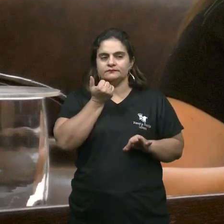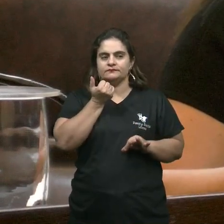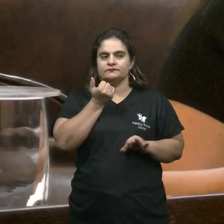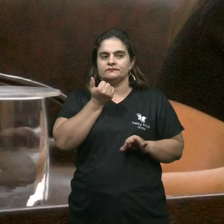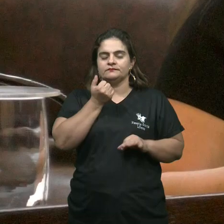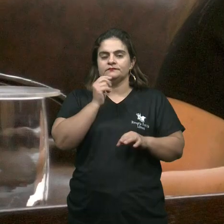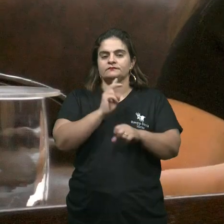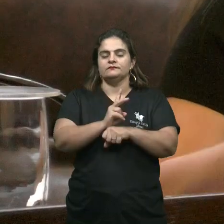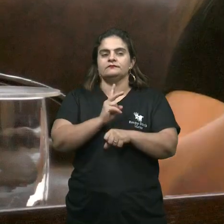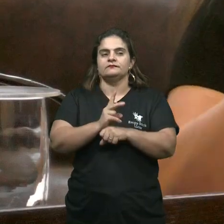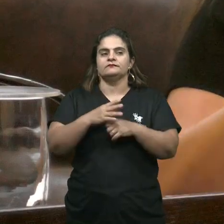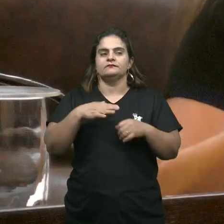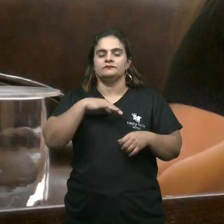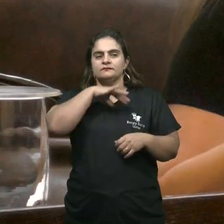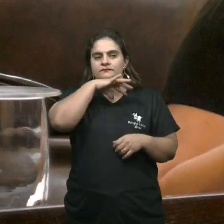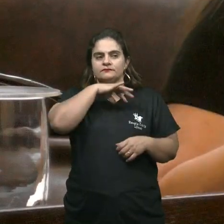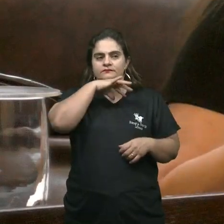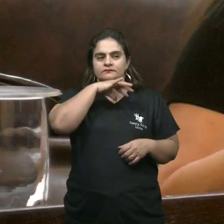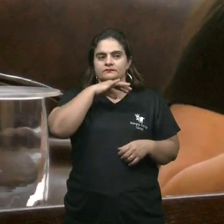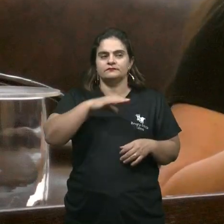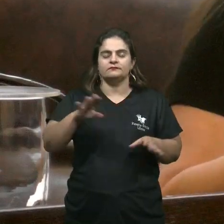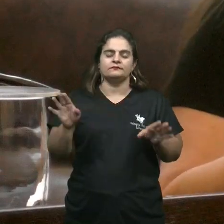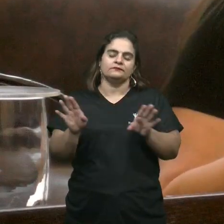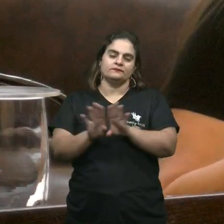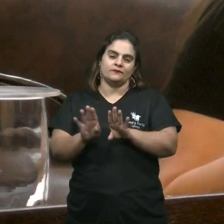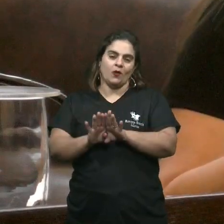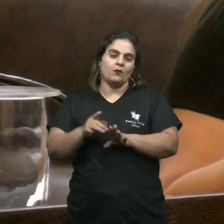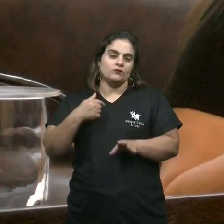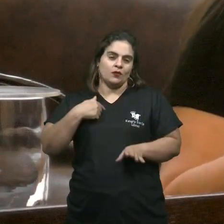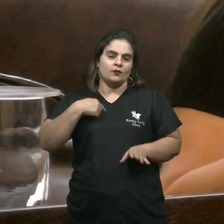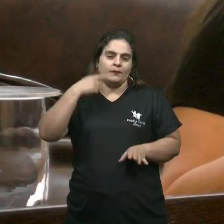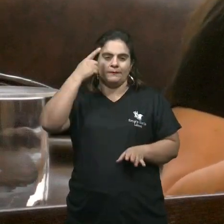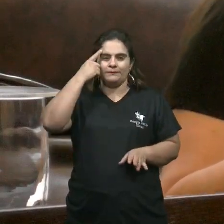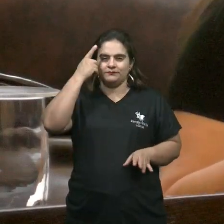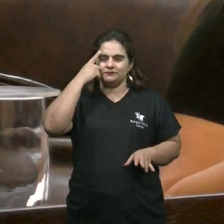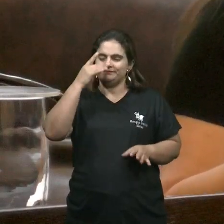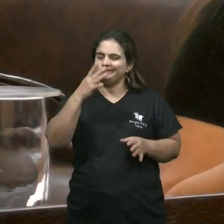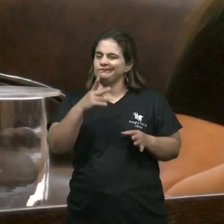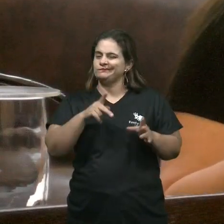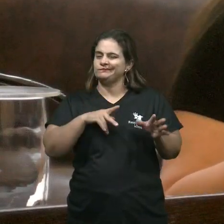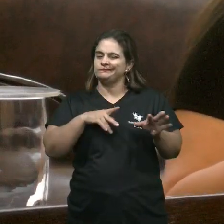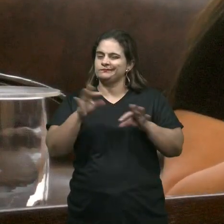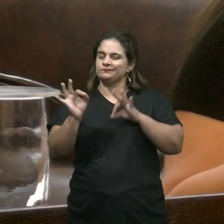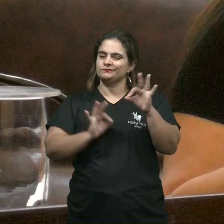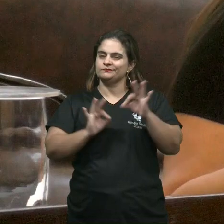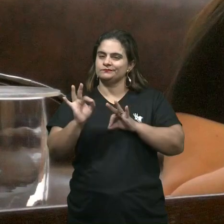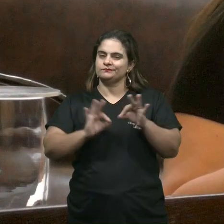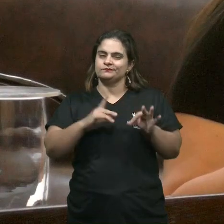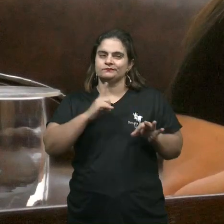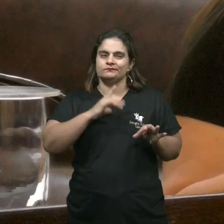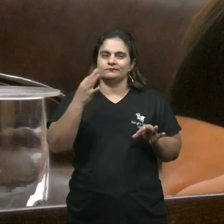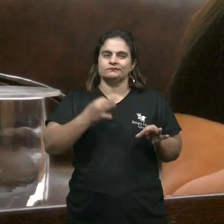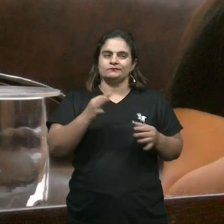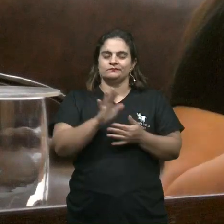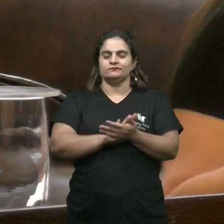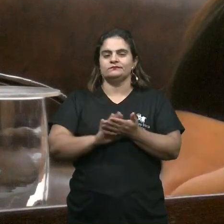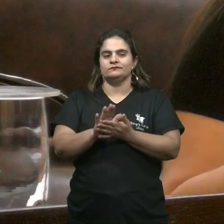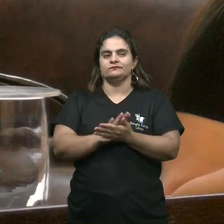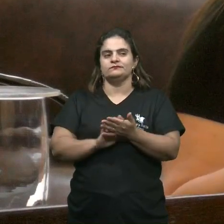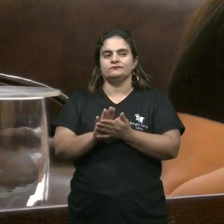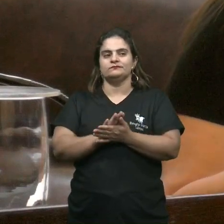Animais. Eu também creio que este projeto, ele não deve ter sido feito, a regulamentação dele, portanto,